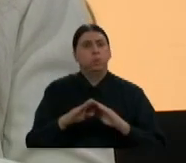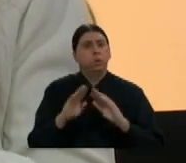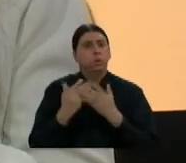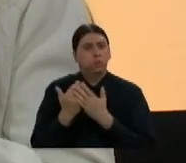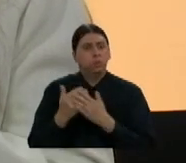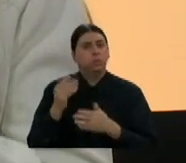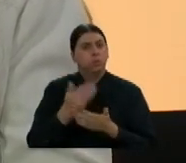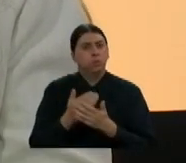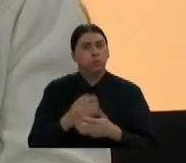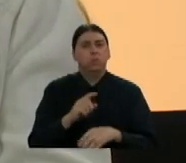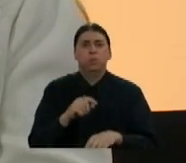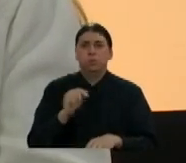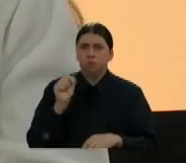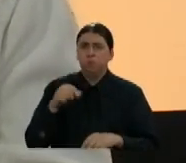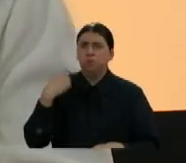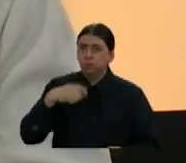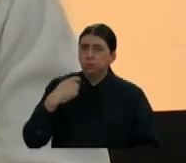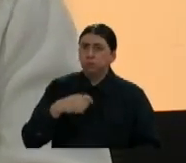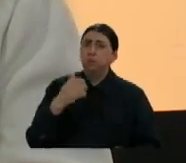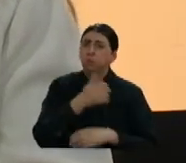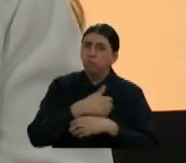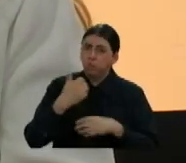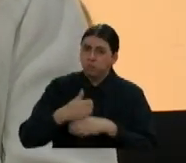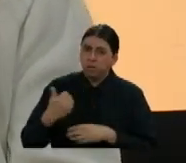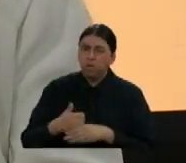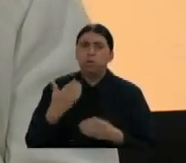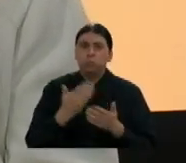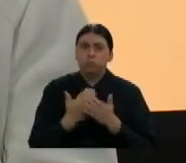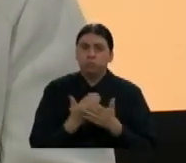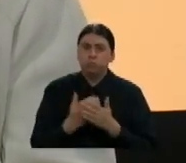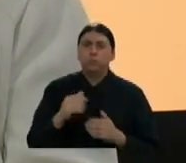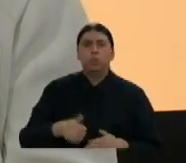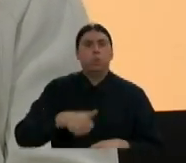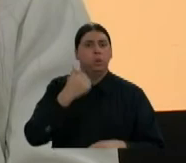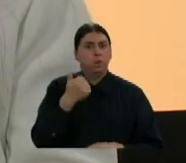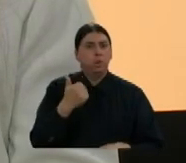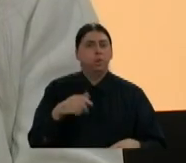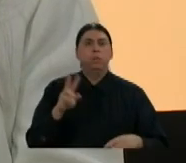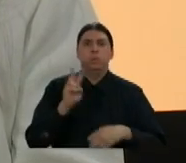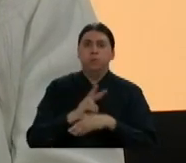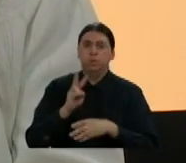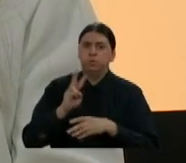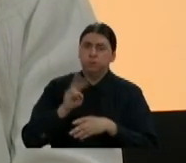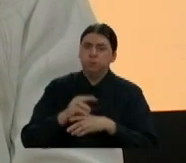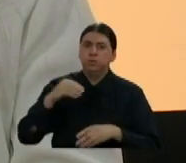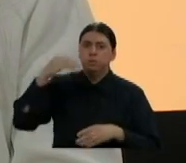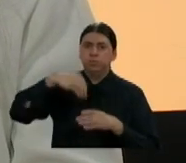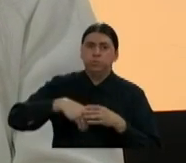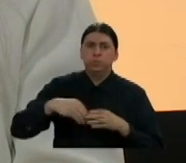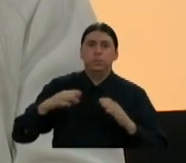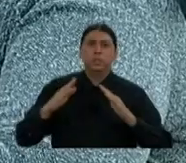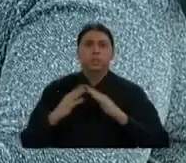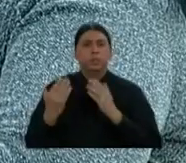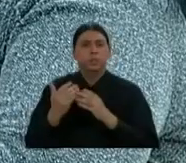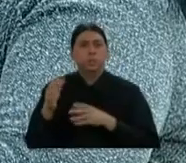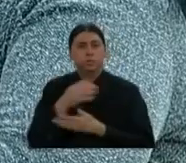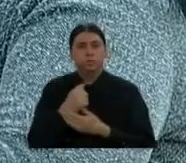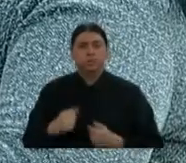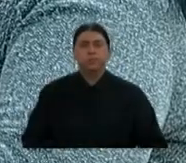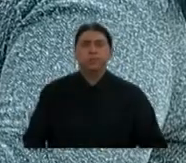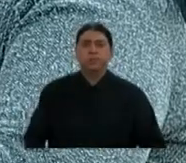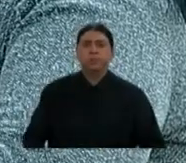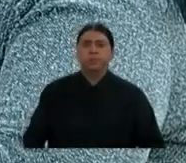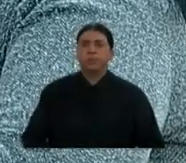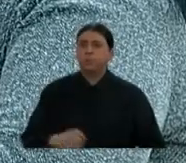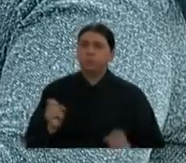melhorar a gestão de de profissionalização e termos vaga suficiente para quando eles completam a maioridade eles não são